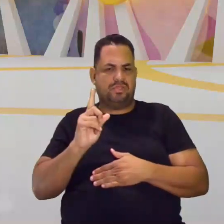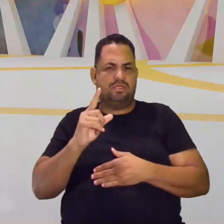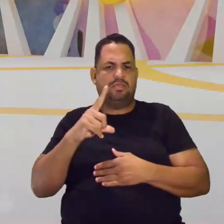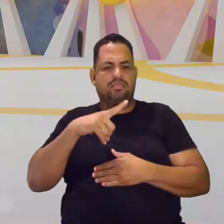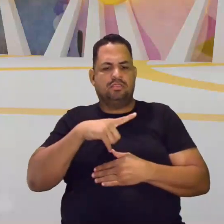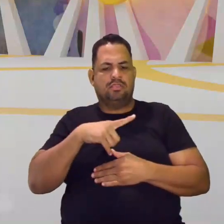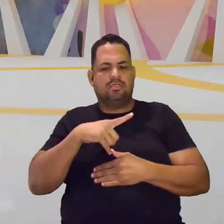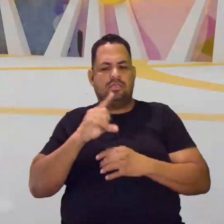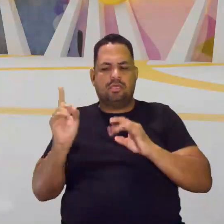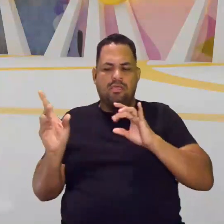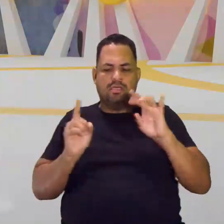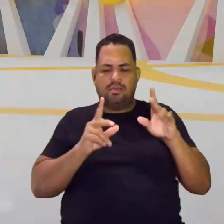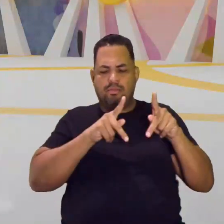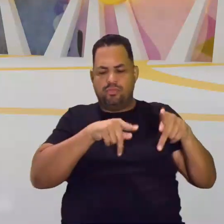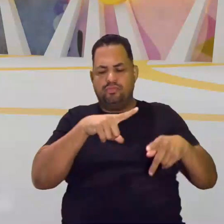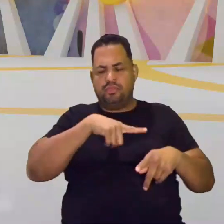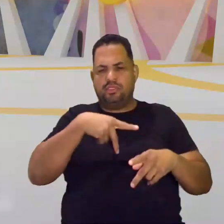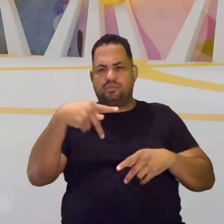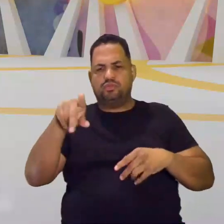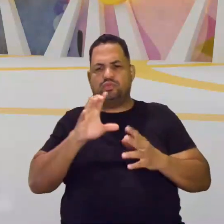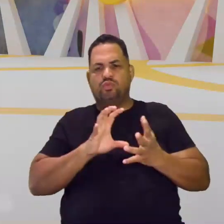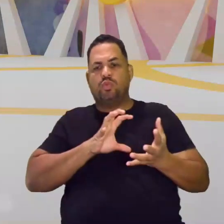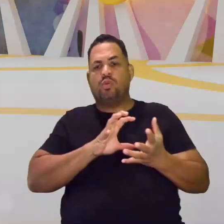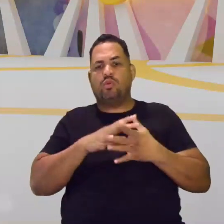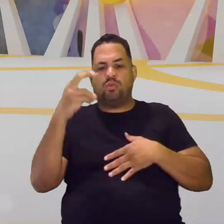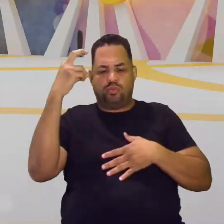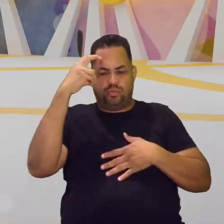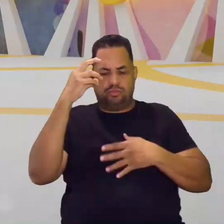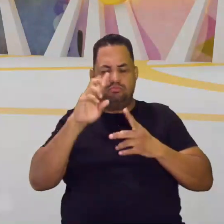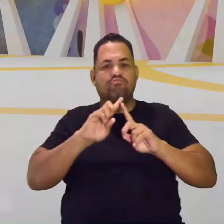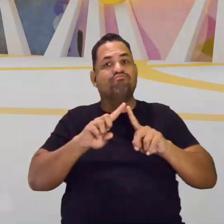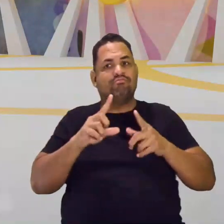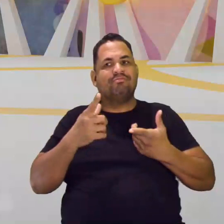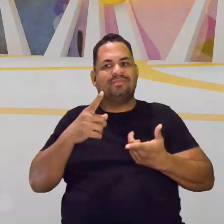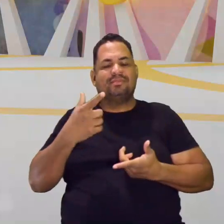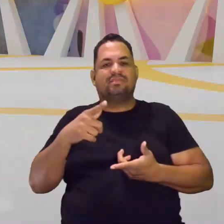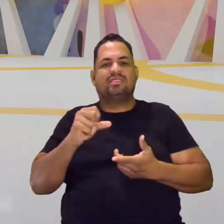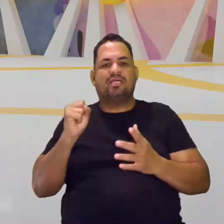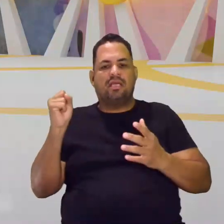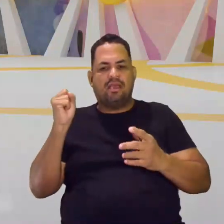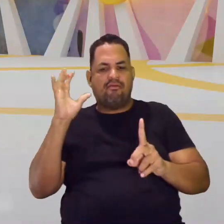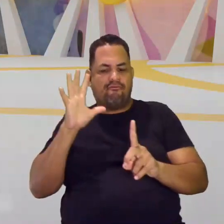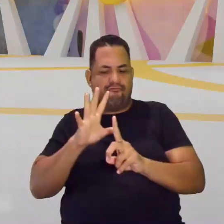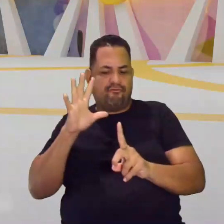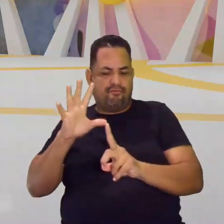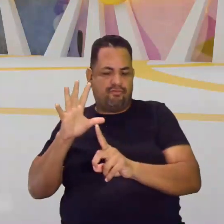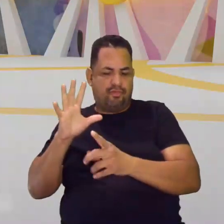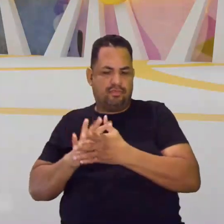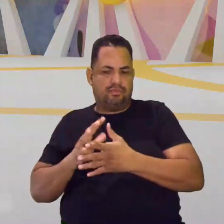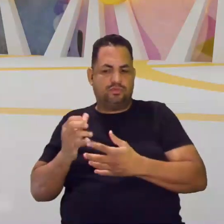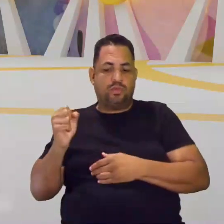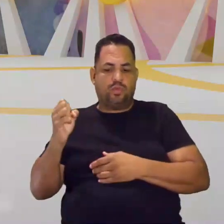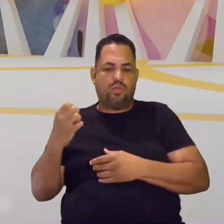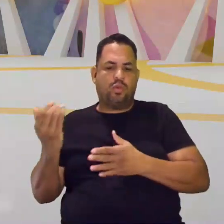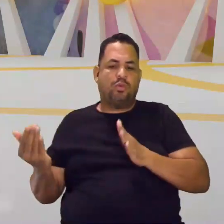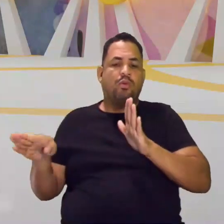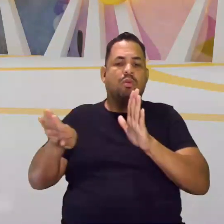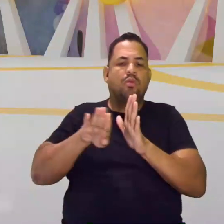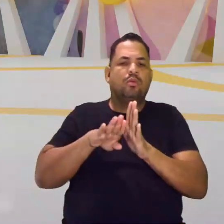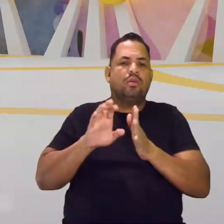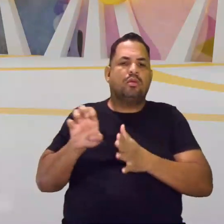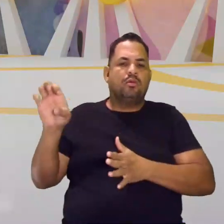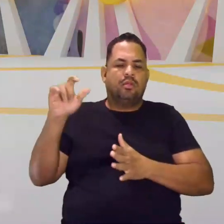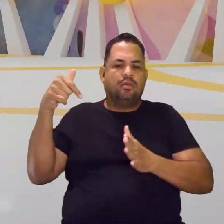nossa cultura, mesmo marcada pela influência dos colonizadores que chegaram com essa visão de